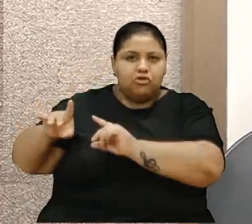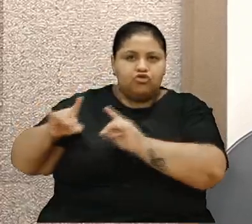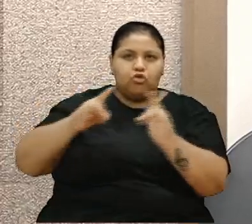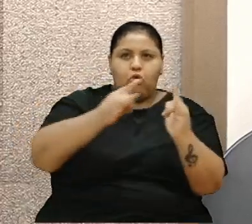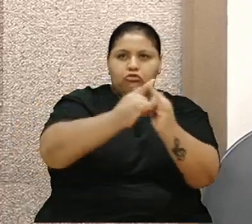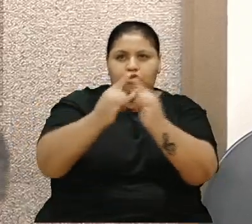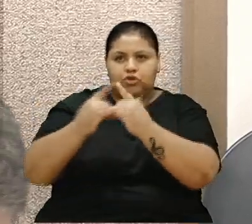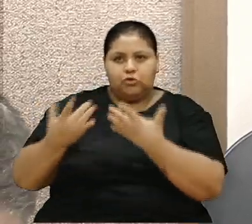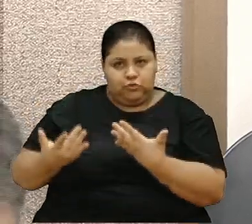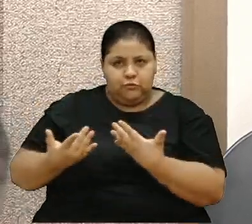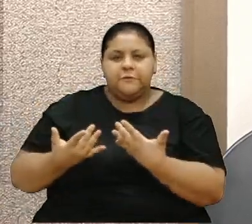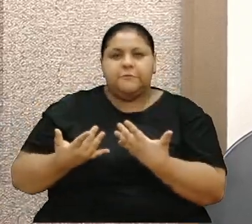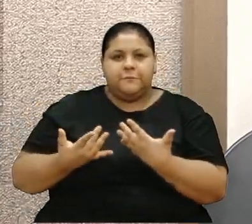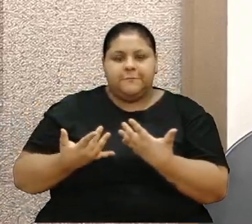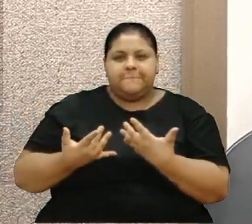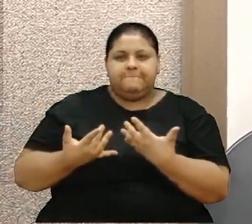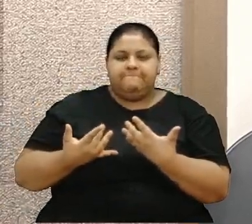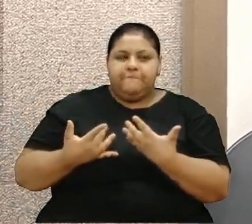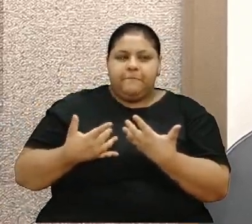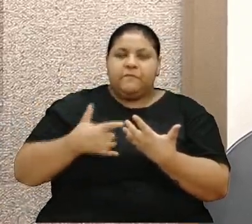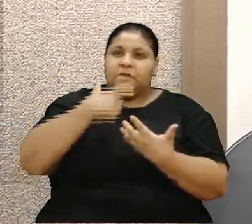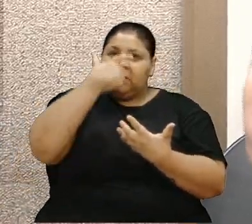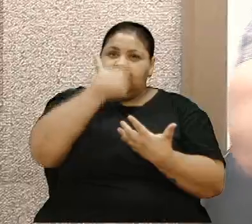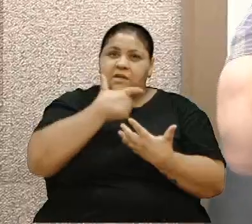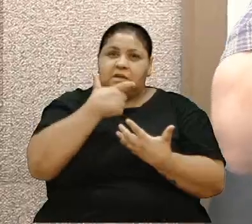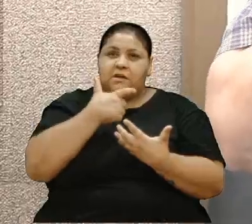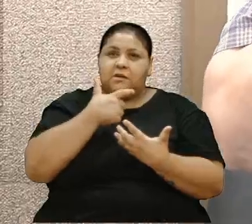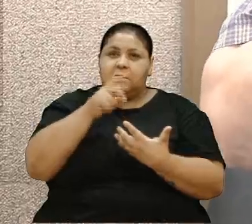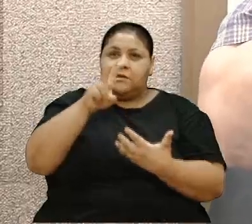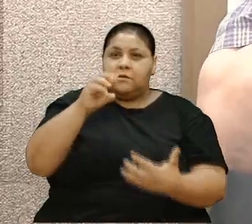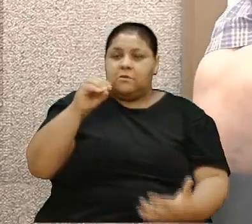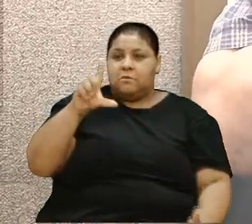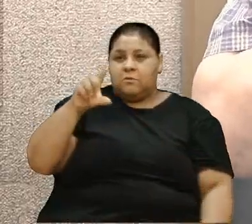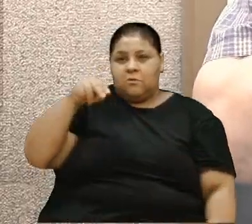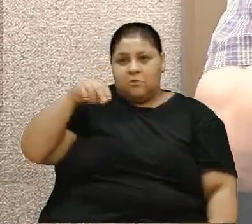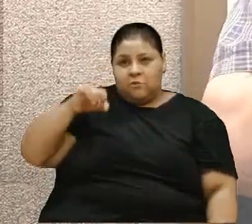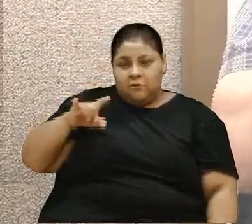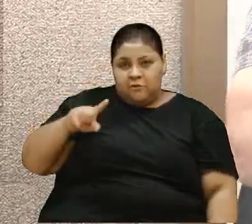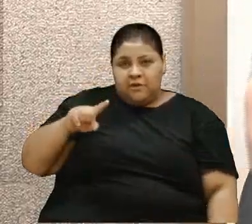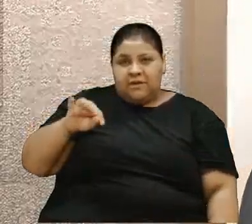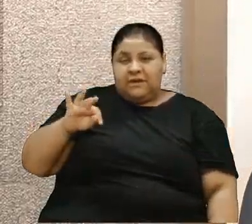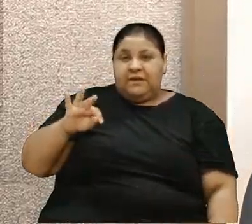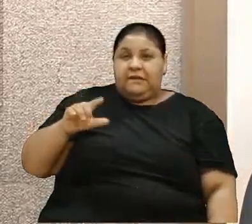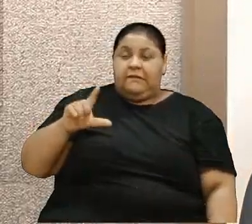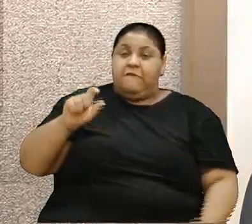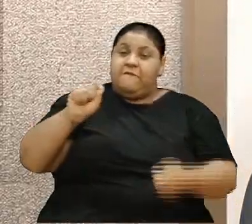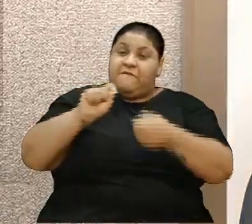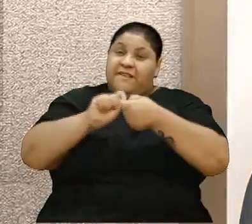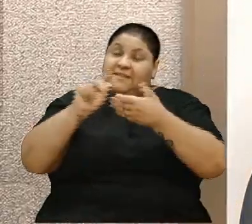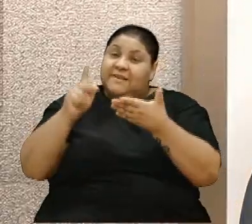Só prejudica o Instituto. Eu acho que o Volney caiu numa armadilha de fazer essa discussão pública,